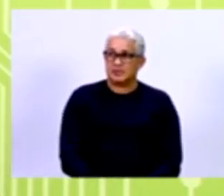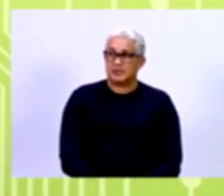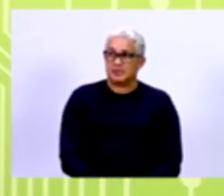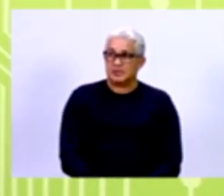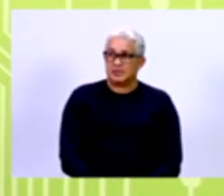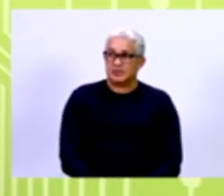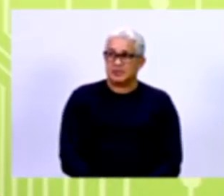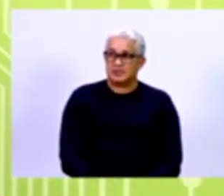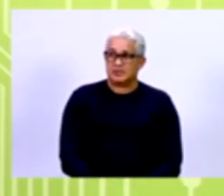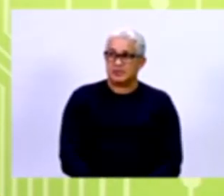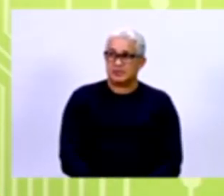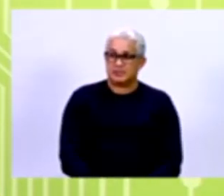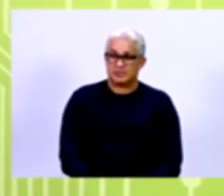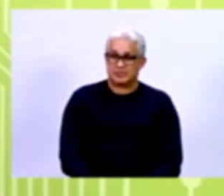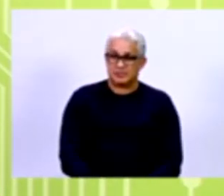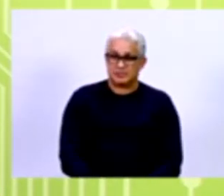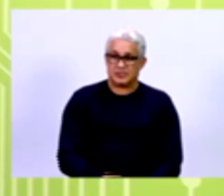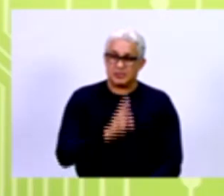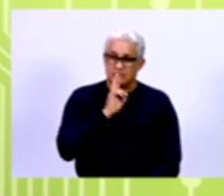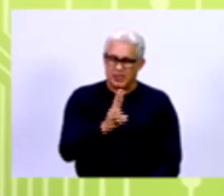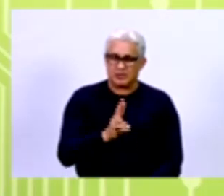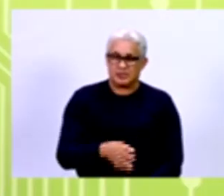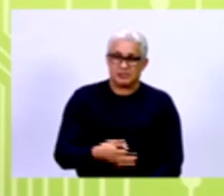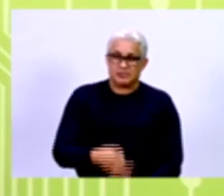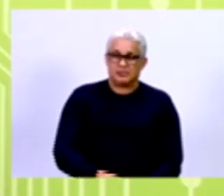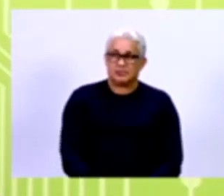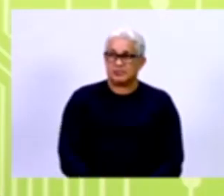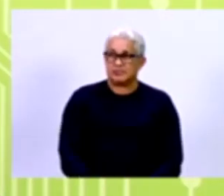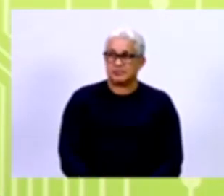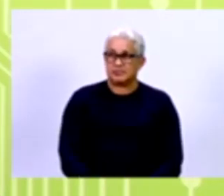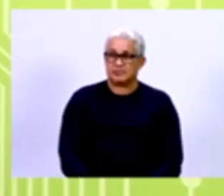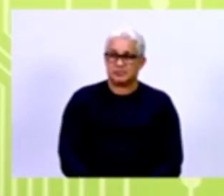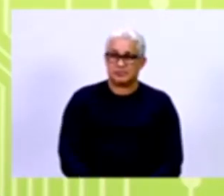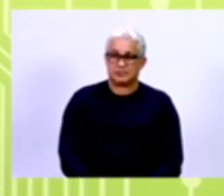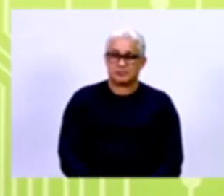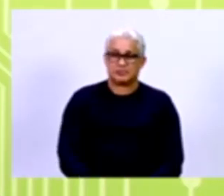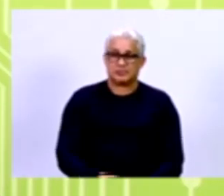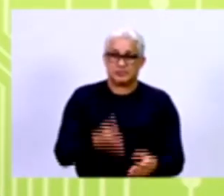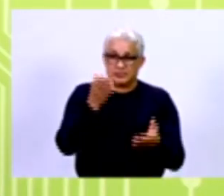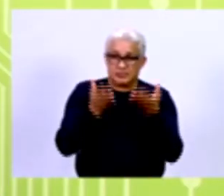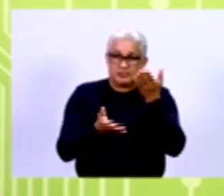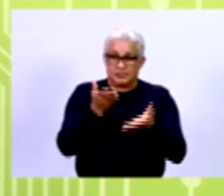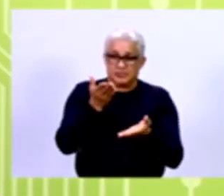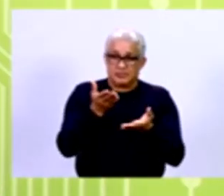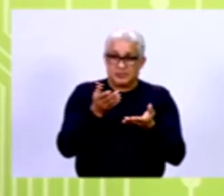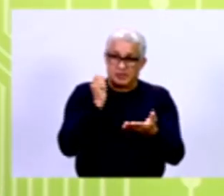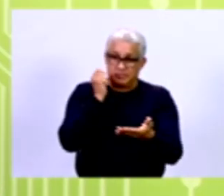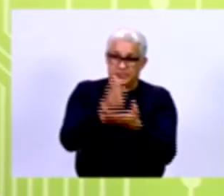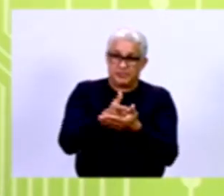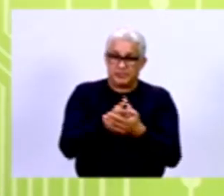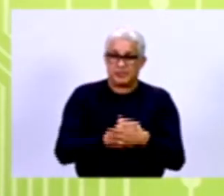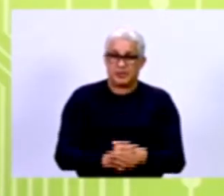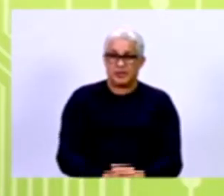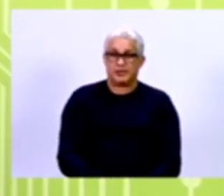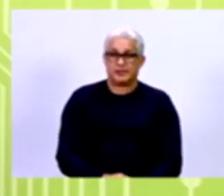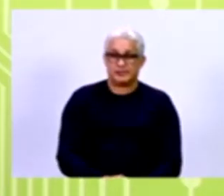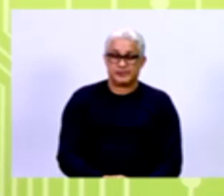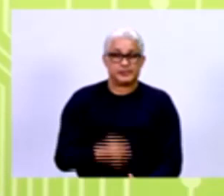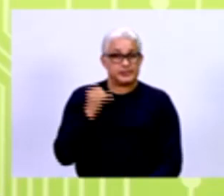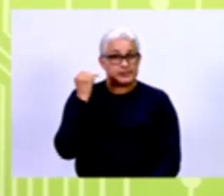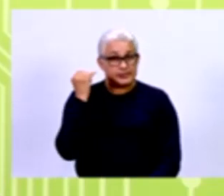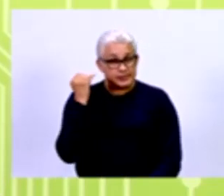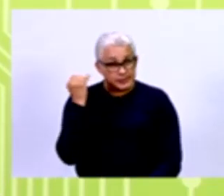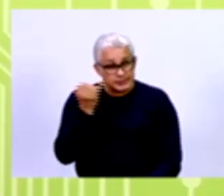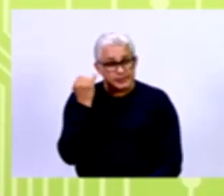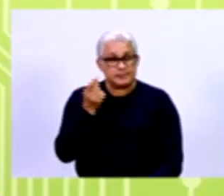na ponta da língua essa resposta. Em relação ao balanço de pagamento, é interessante a gente observar, porque ele